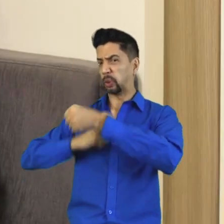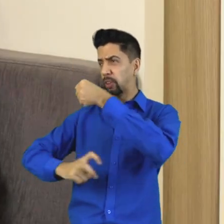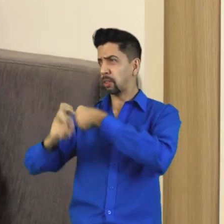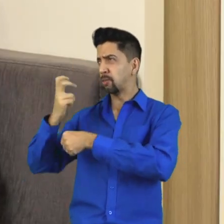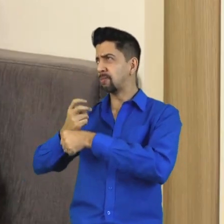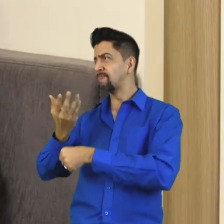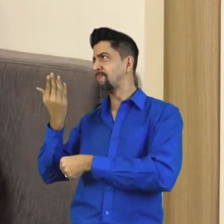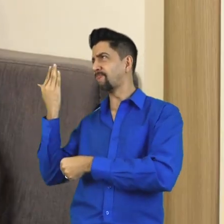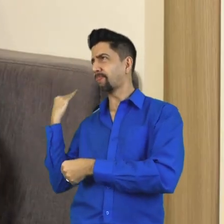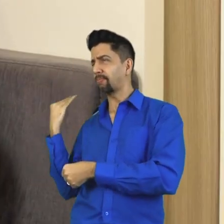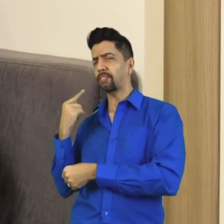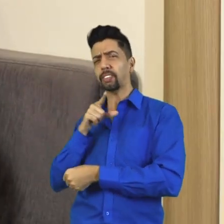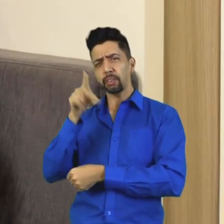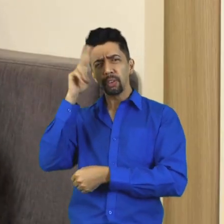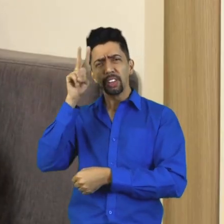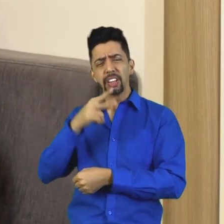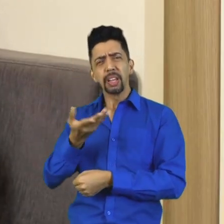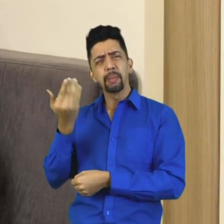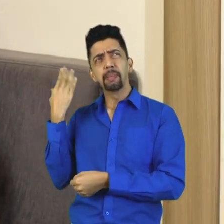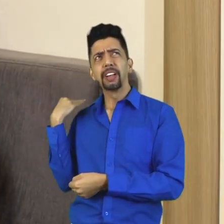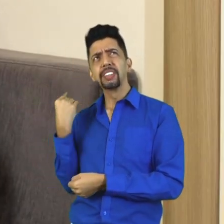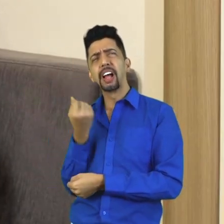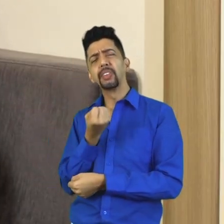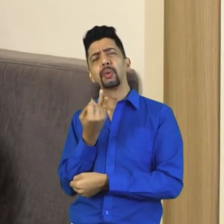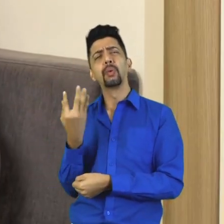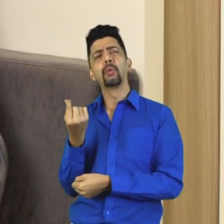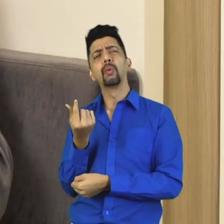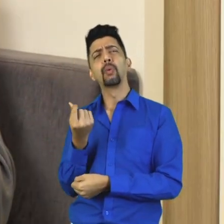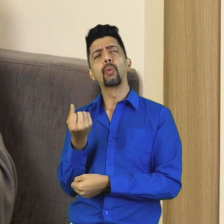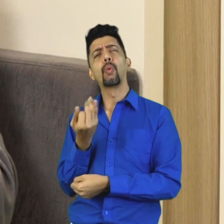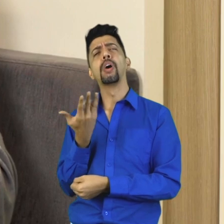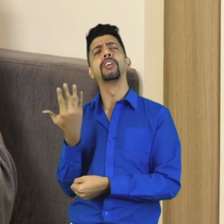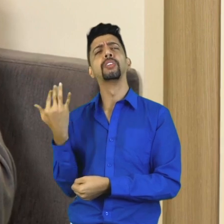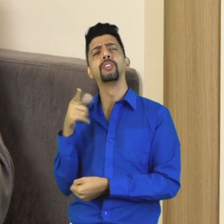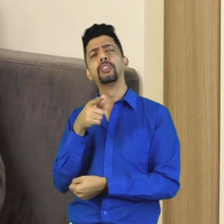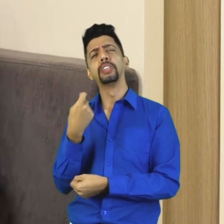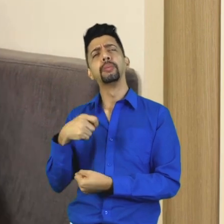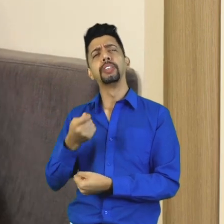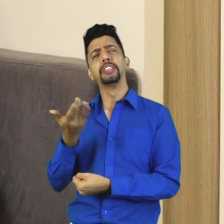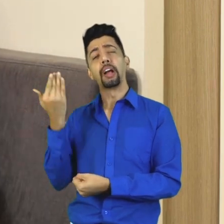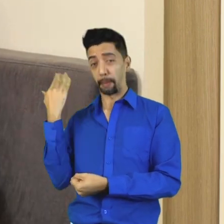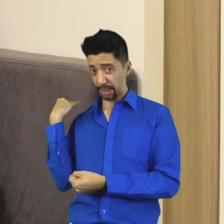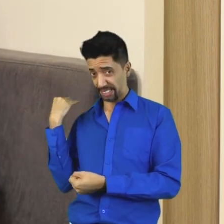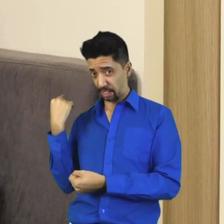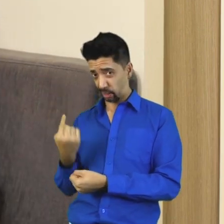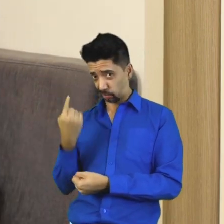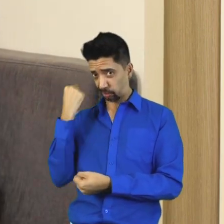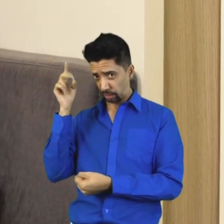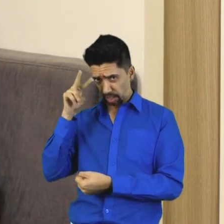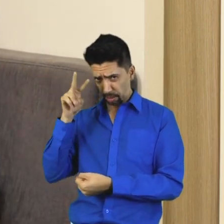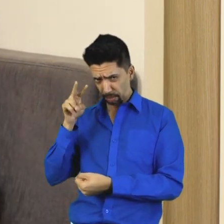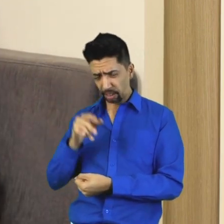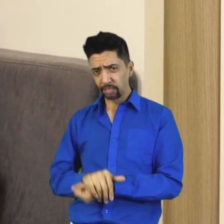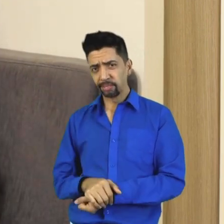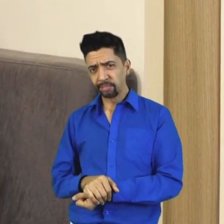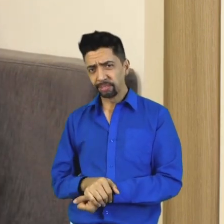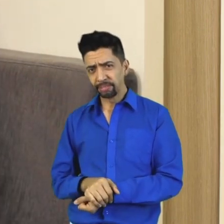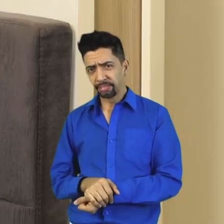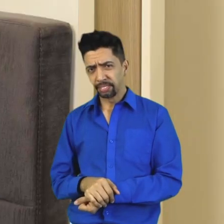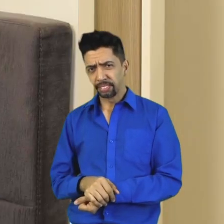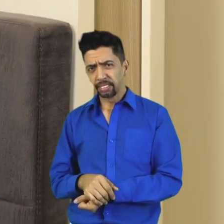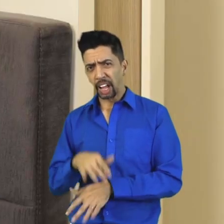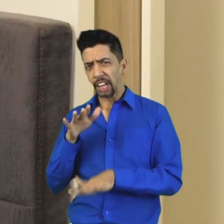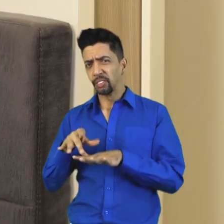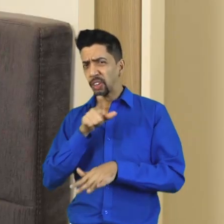lembra quanto de dinheiro você precisava comprar aquele pé de alface, aquele quilo de